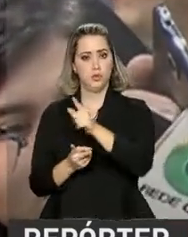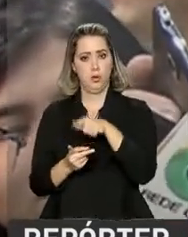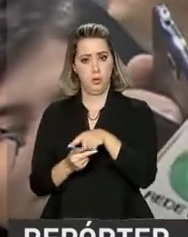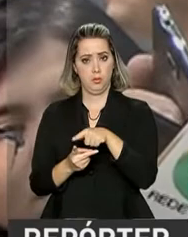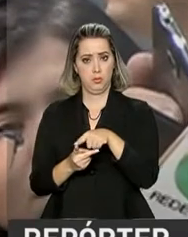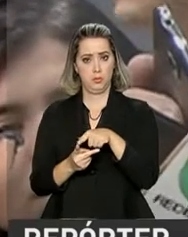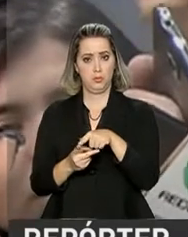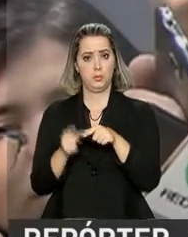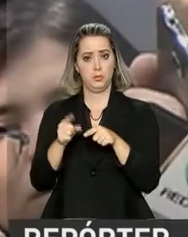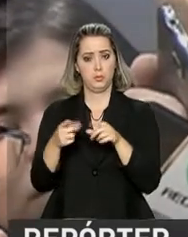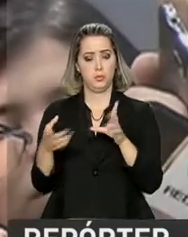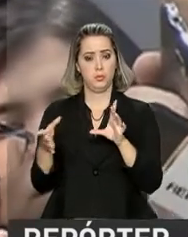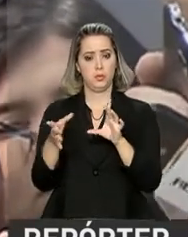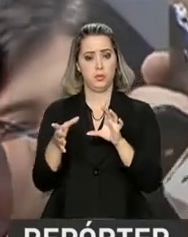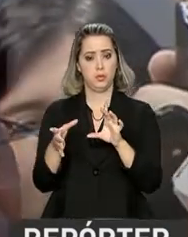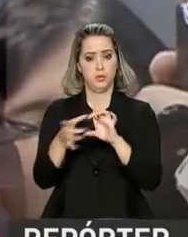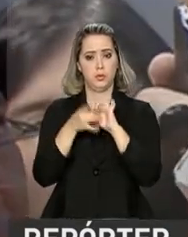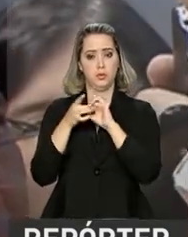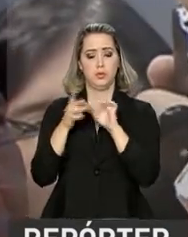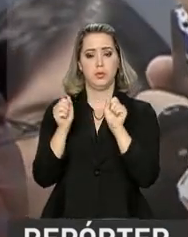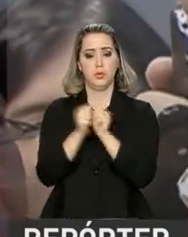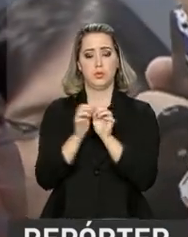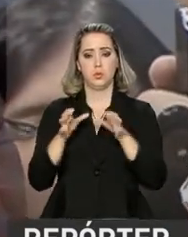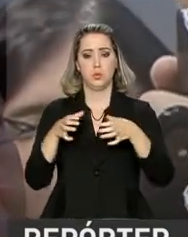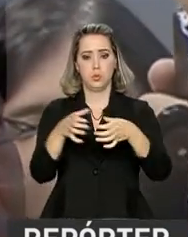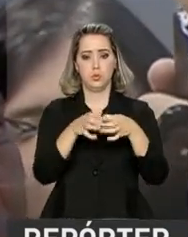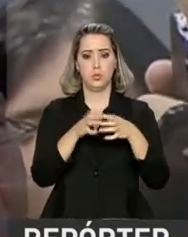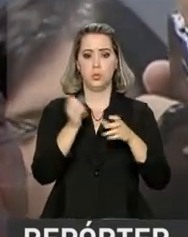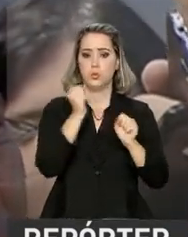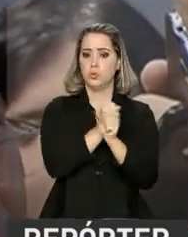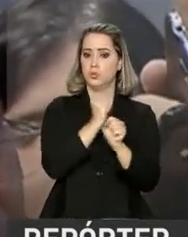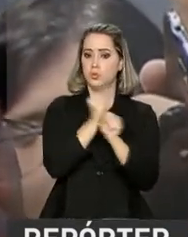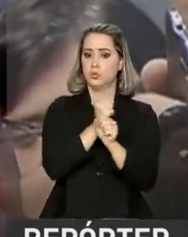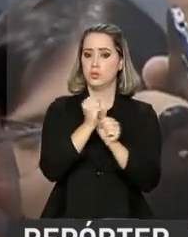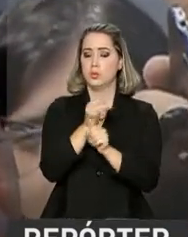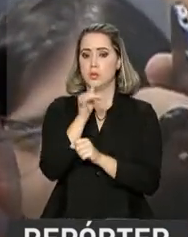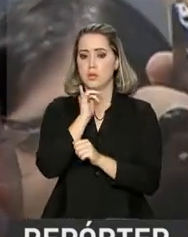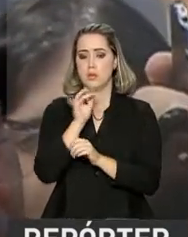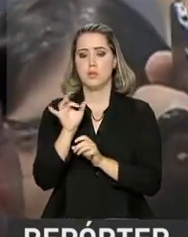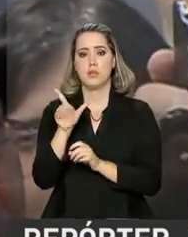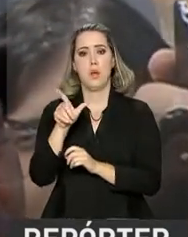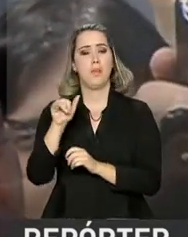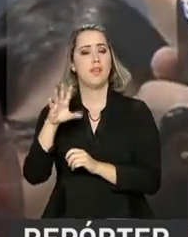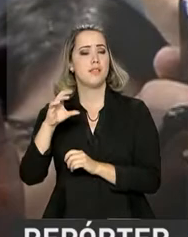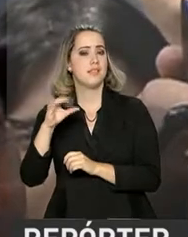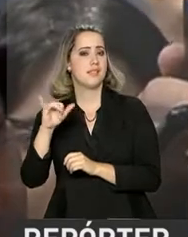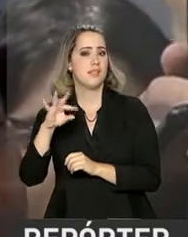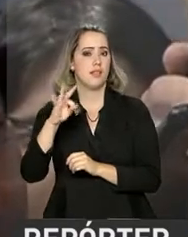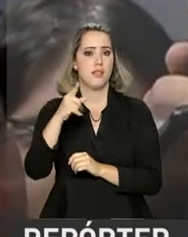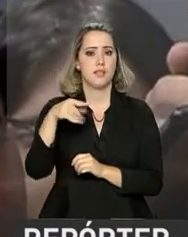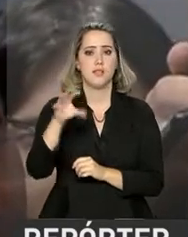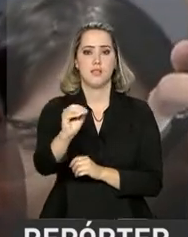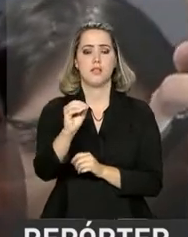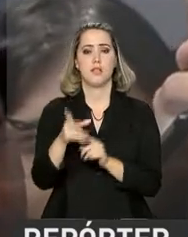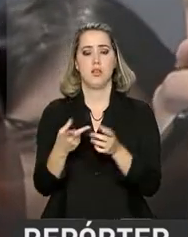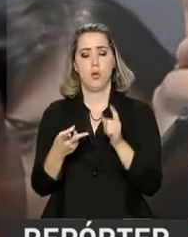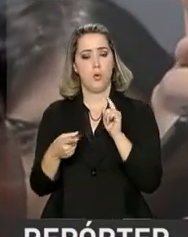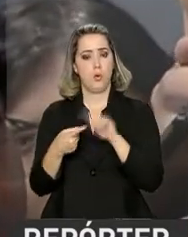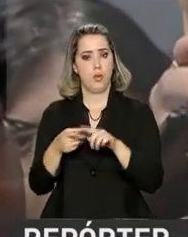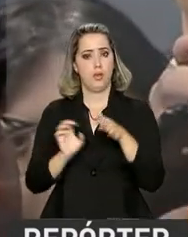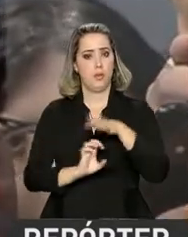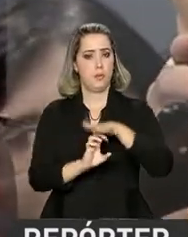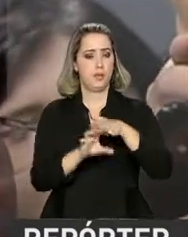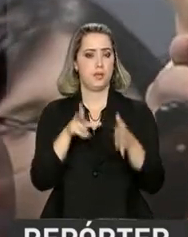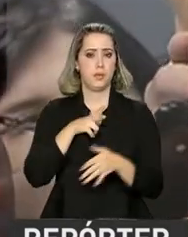parceria com operadores de infraestrutura. Então a gente faz as concessões, por exemplo, dos aeroportos agora, operadores privados,